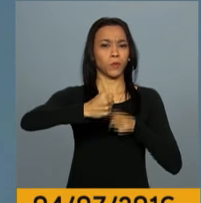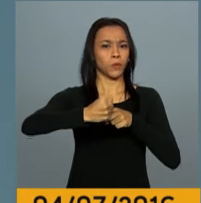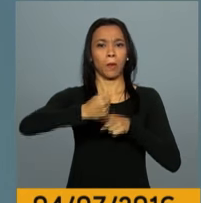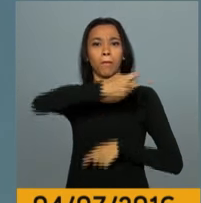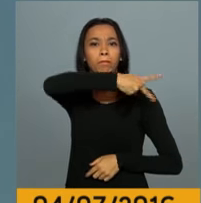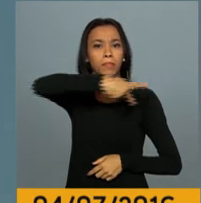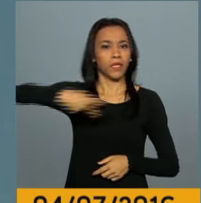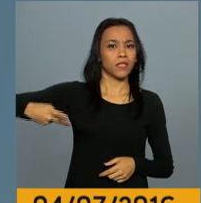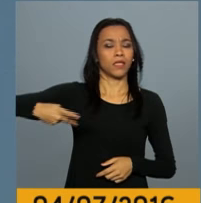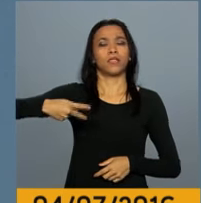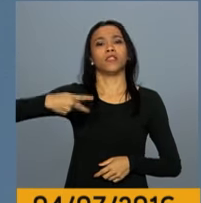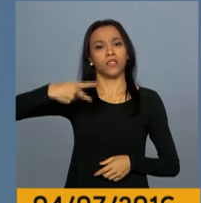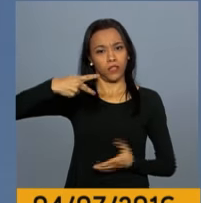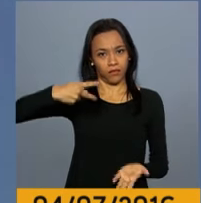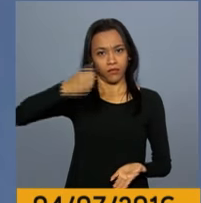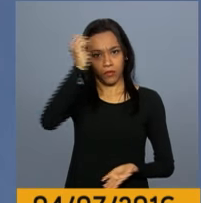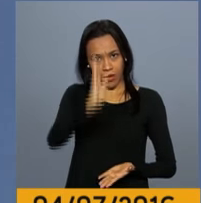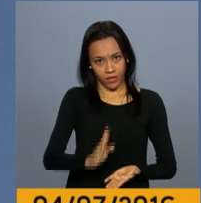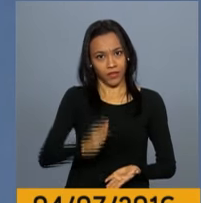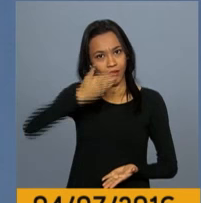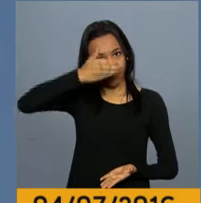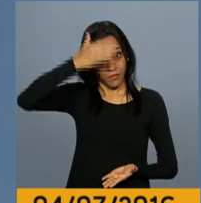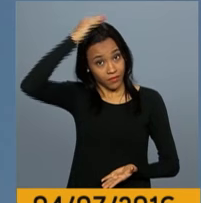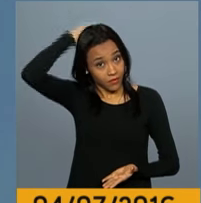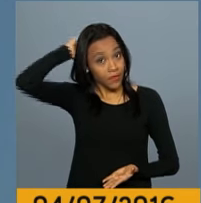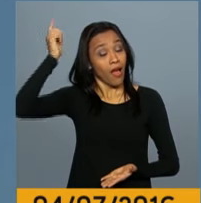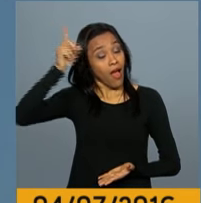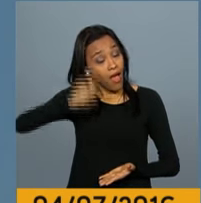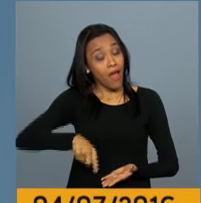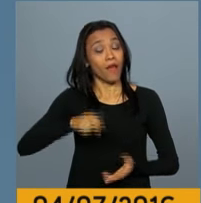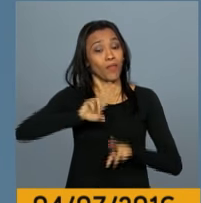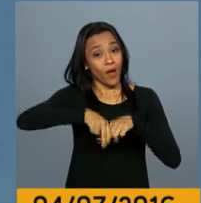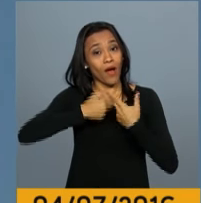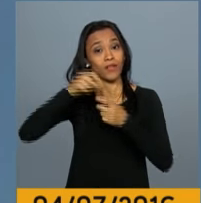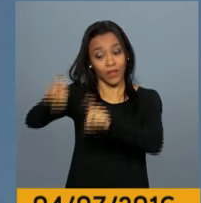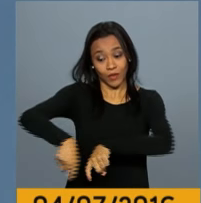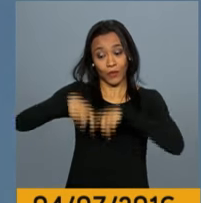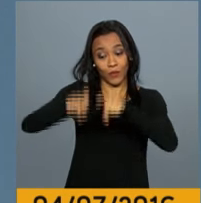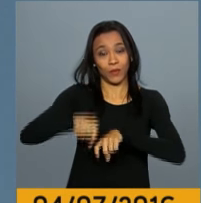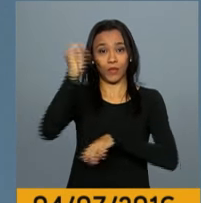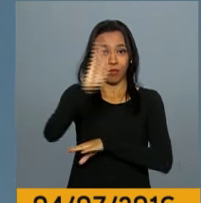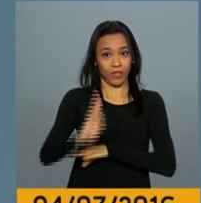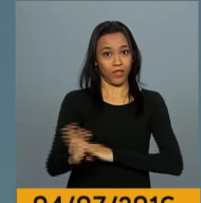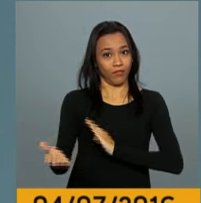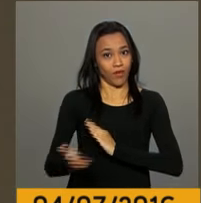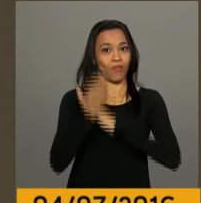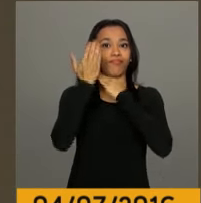da República em exercício à agricultura brasileira. Não tenho a menor dúvida disso.